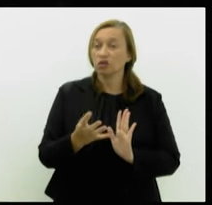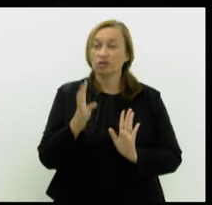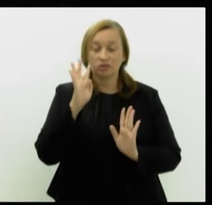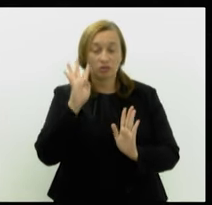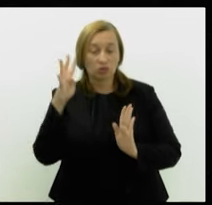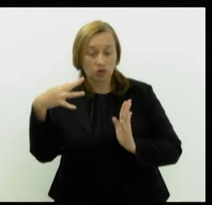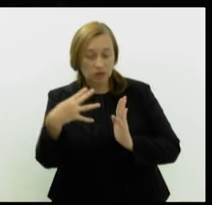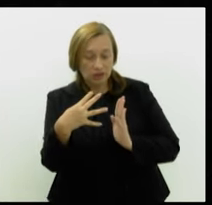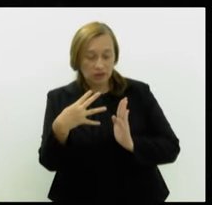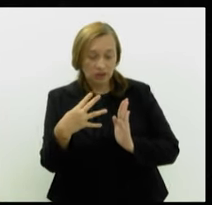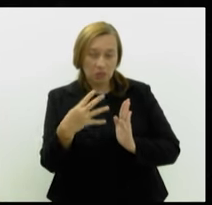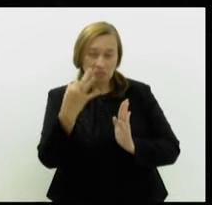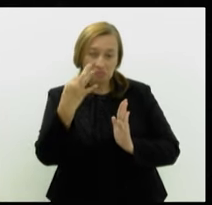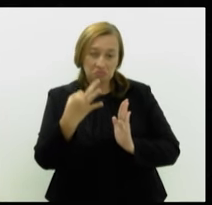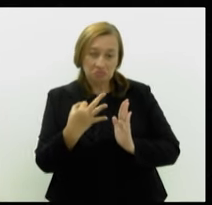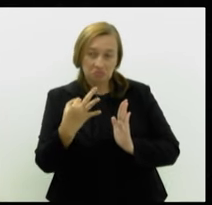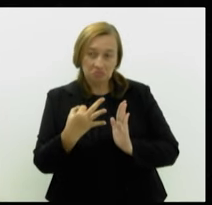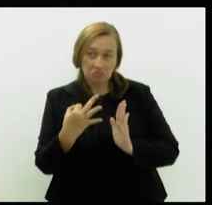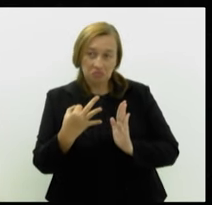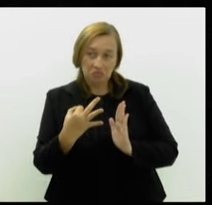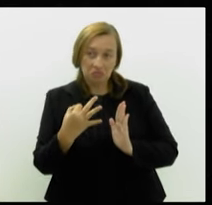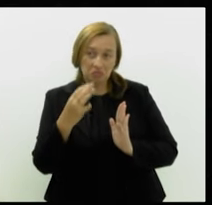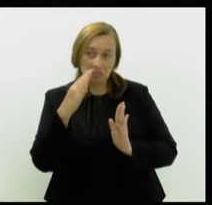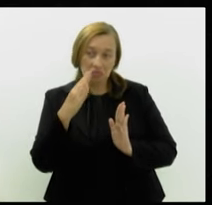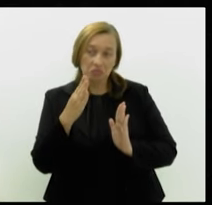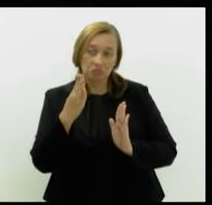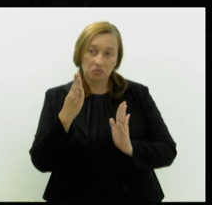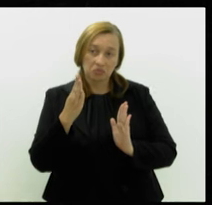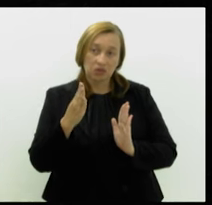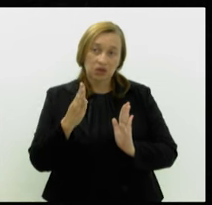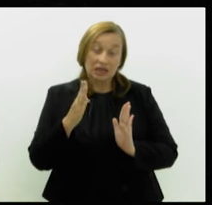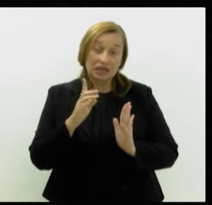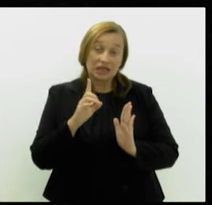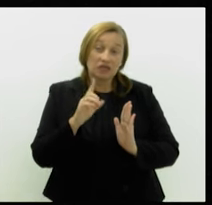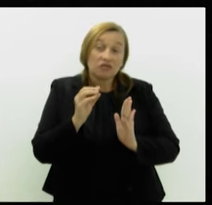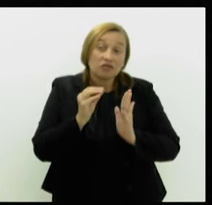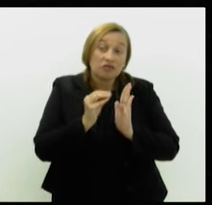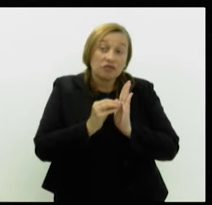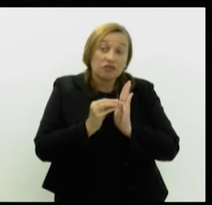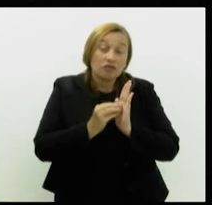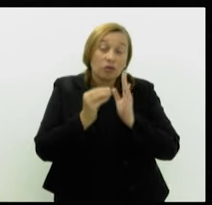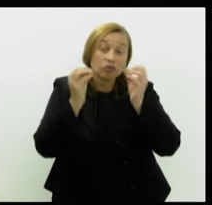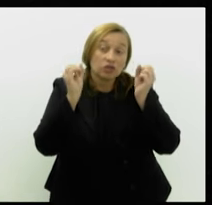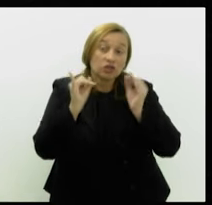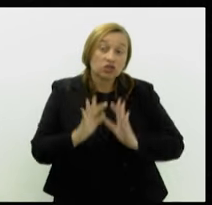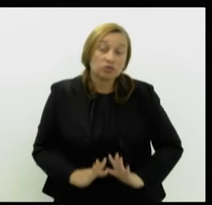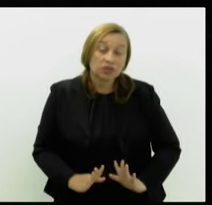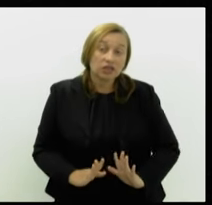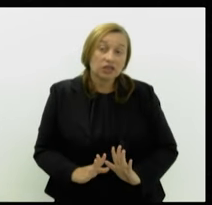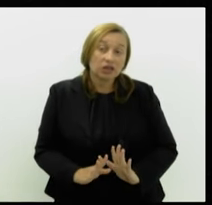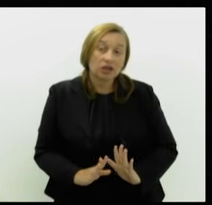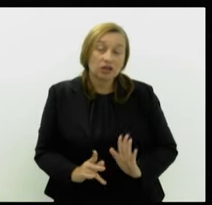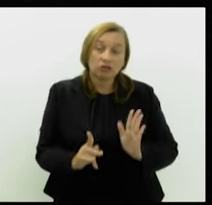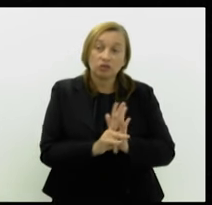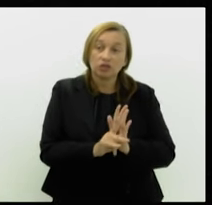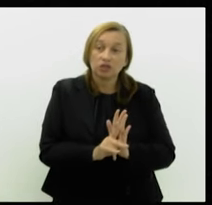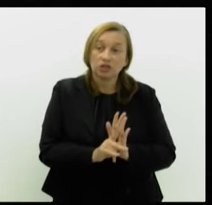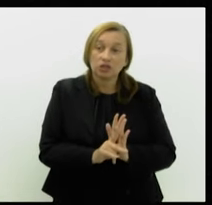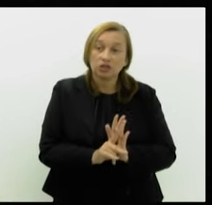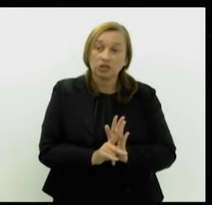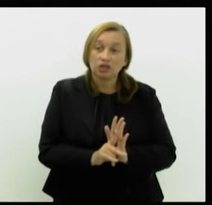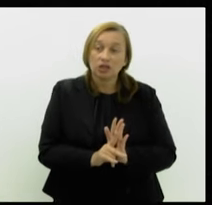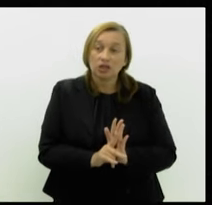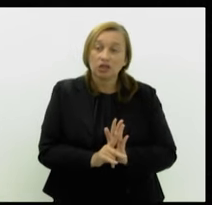atenção para um ponto dele aqui, que não especifica nesse projeto o alcance do direito à pessoa com